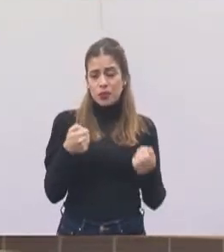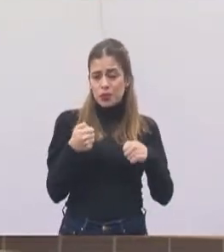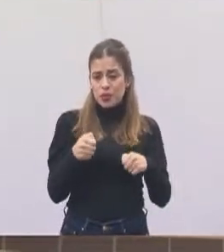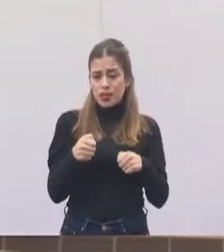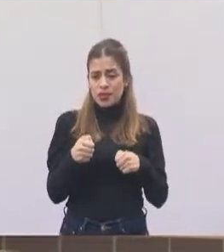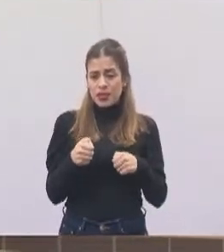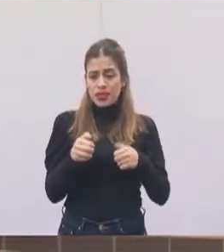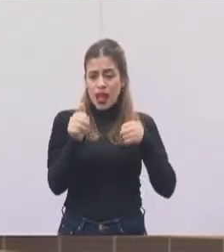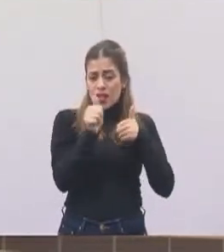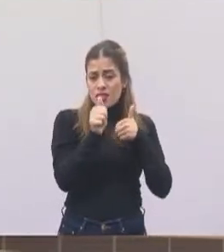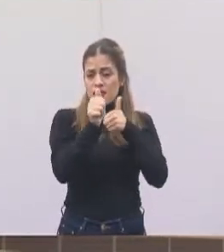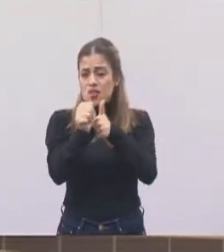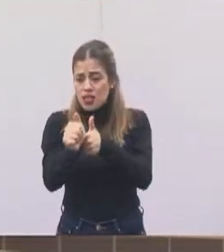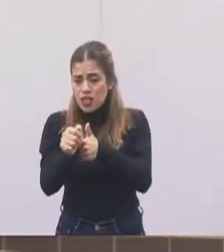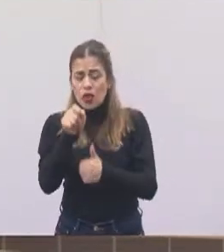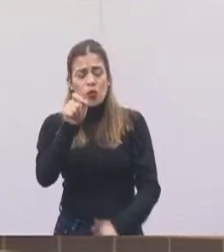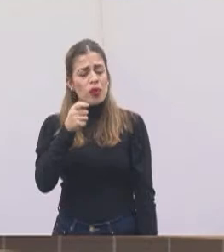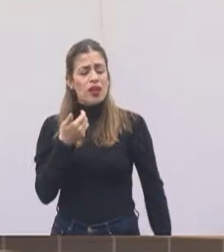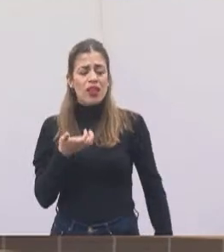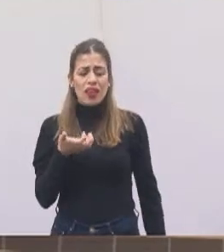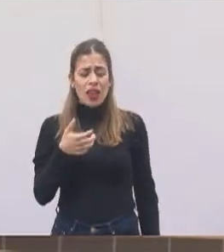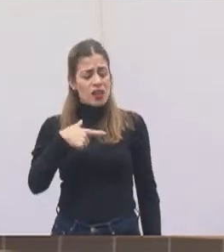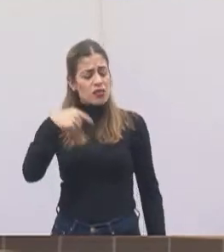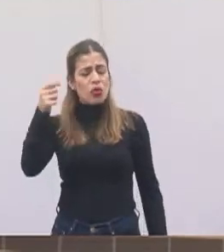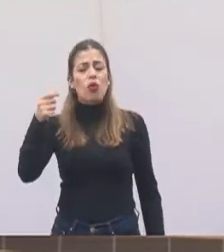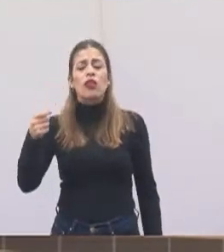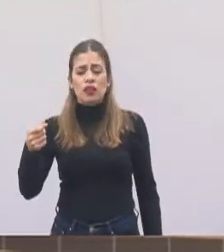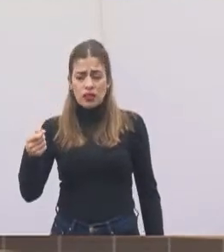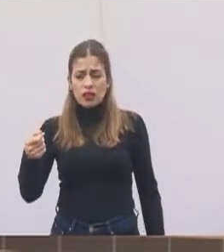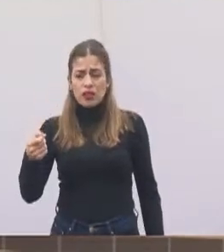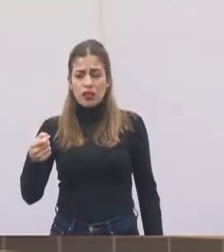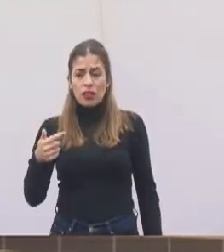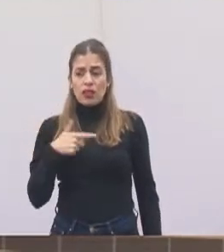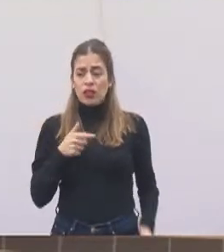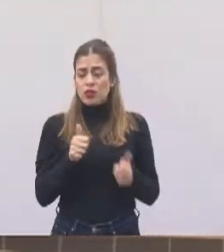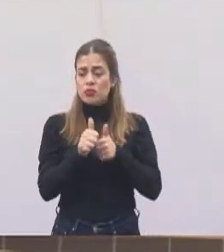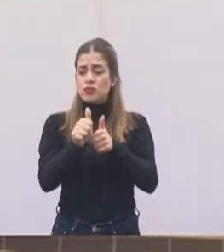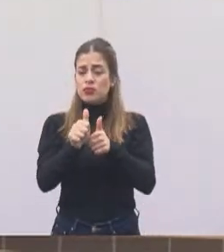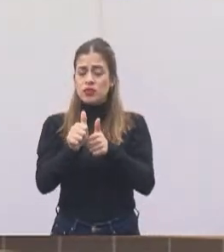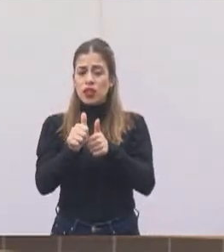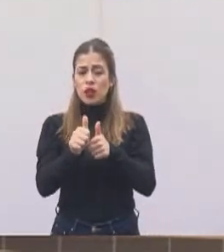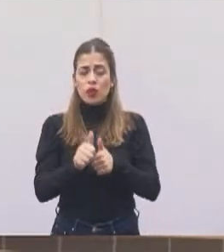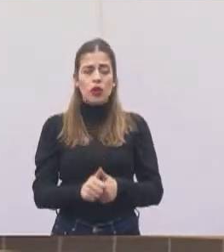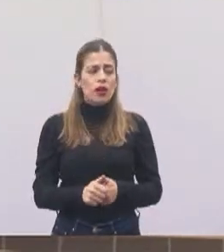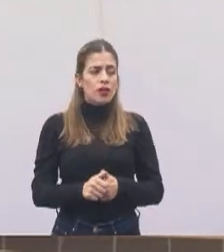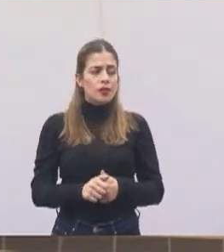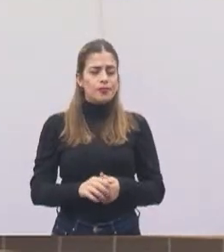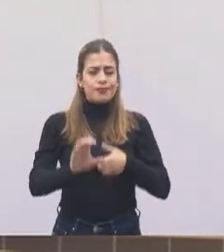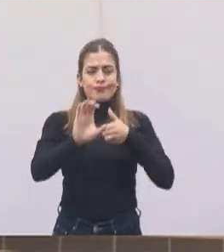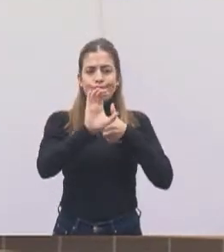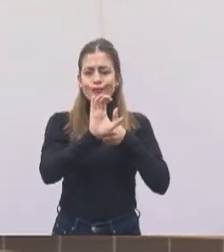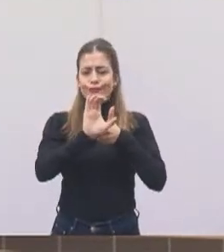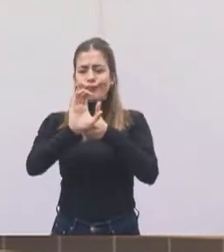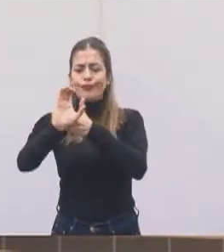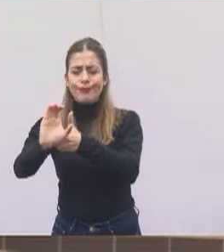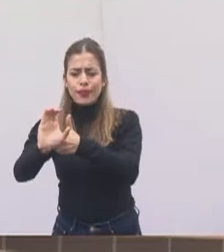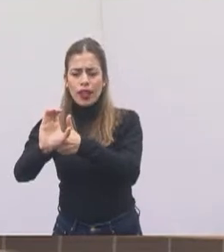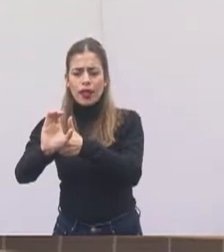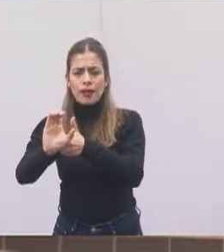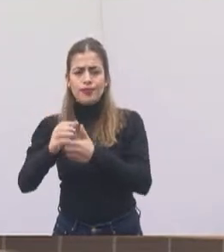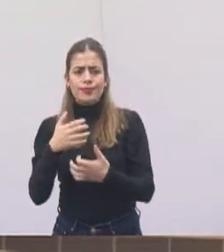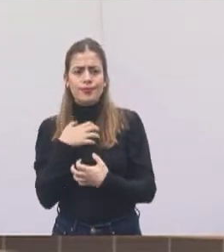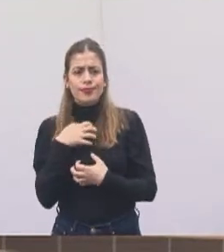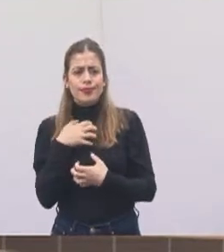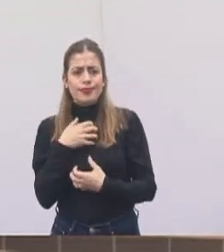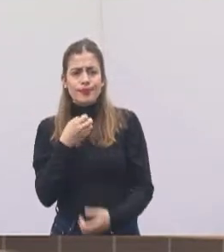o que você quer seguir. Eu sigo a religião cristã porque eu me sinto bem na igreja cristã. Quando eu fui para a igreja cristã,